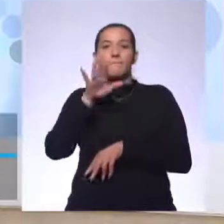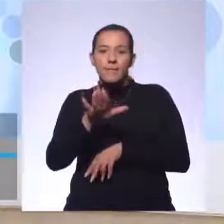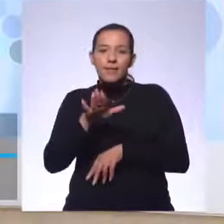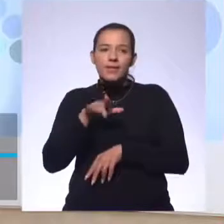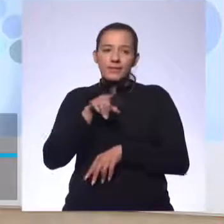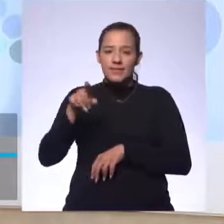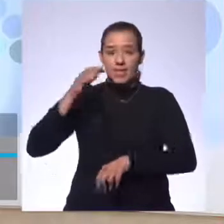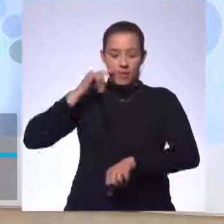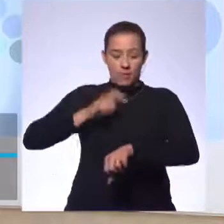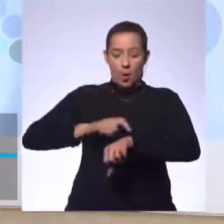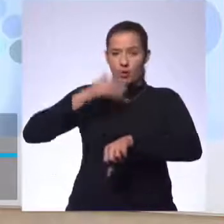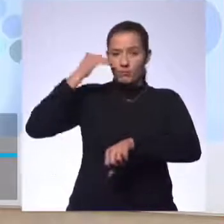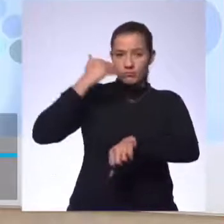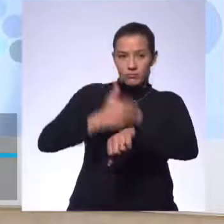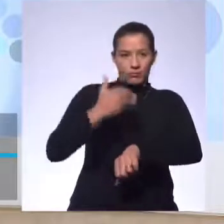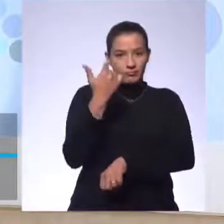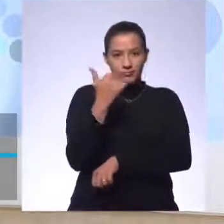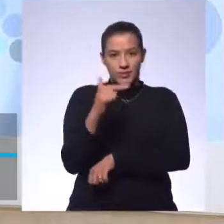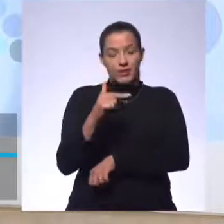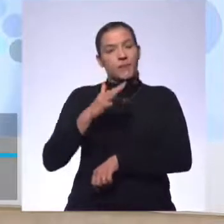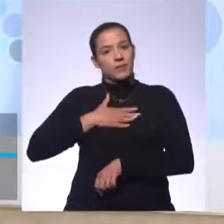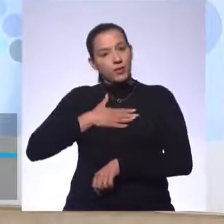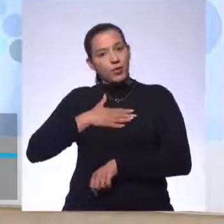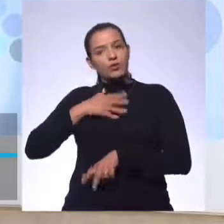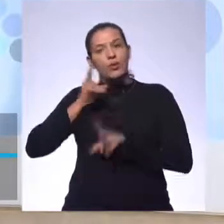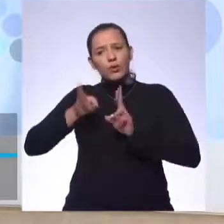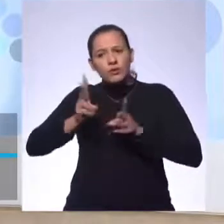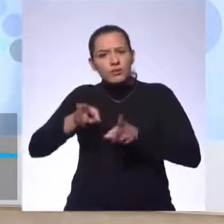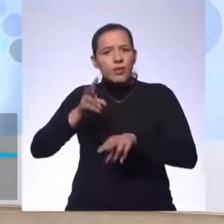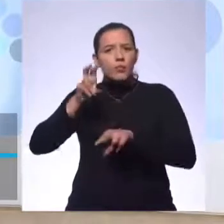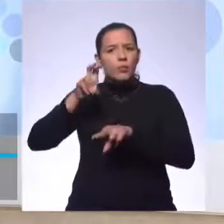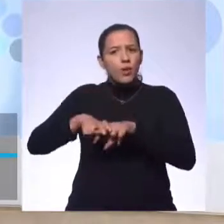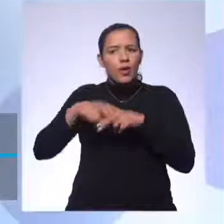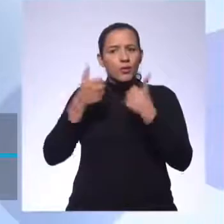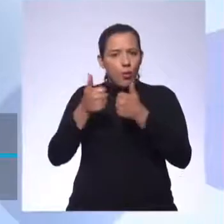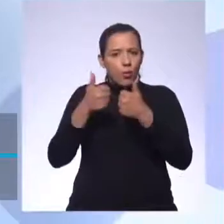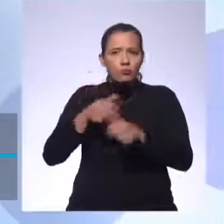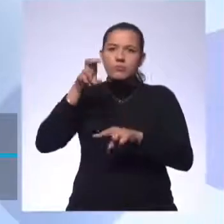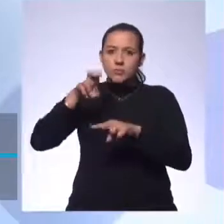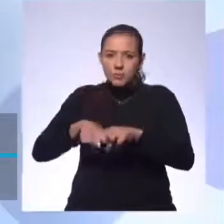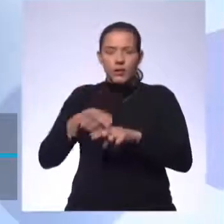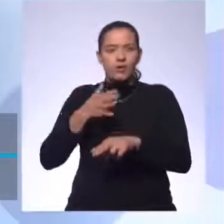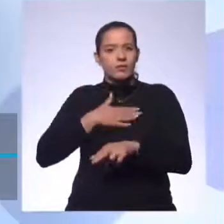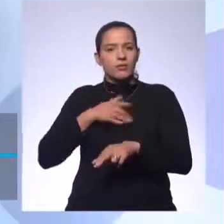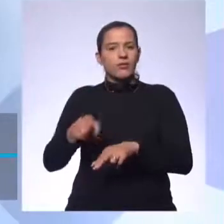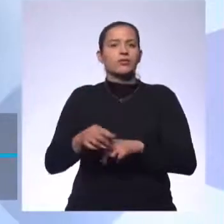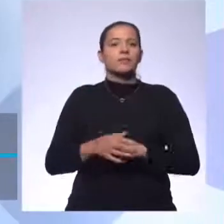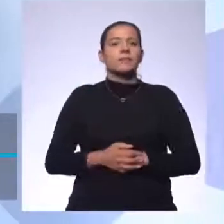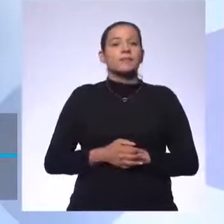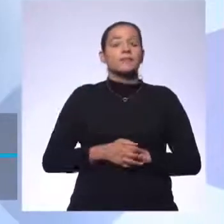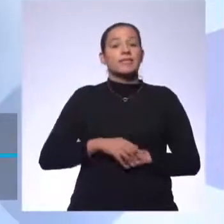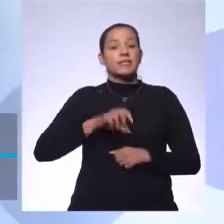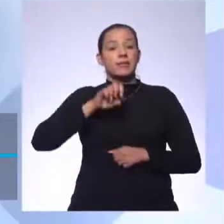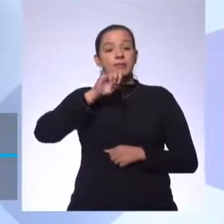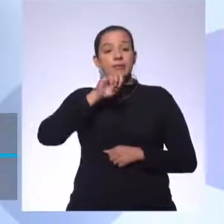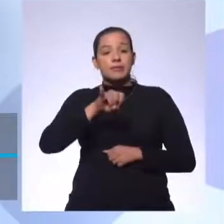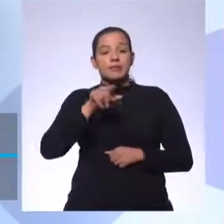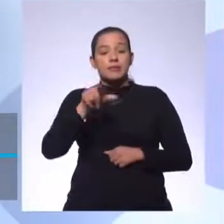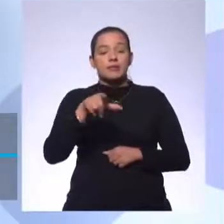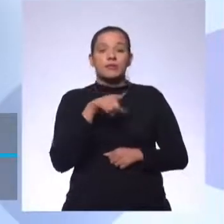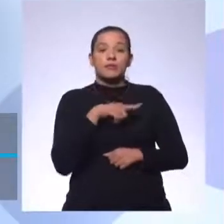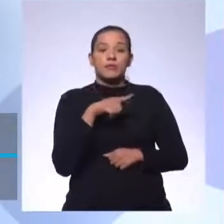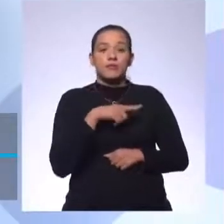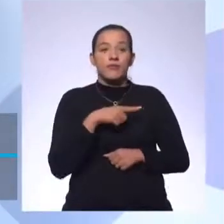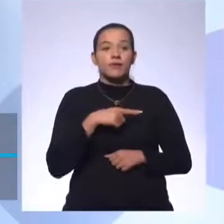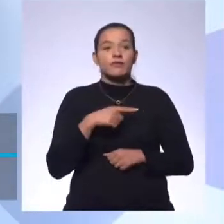ele não é pontual, mas ele gosta de sentar no mesmo lugar do ônibus. Então, olha que curioso. Se ele continuasse